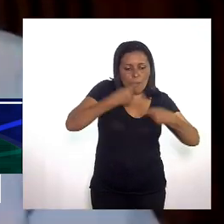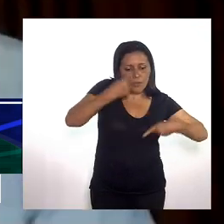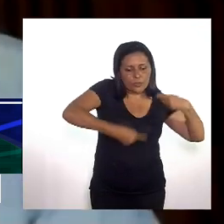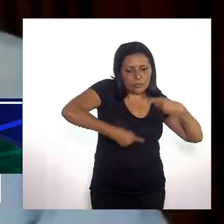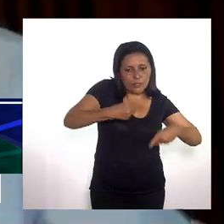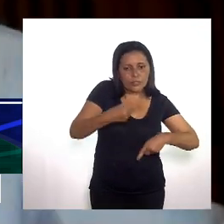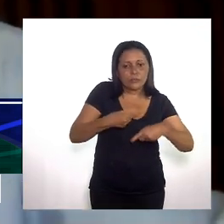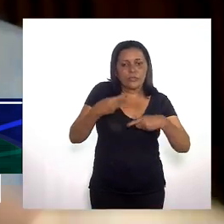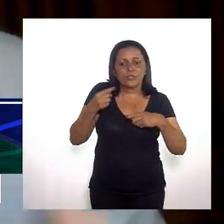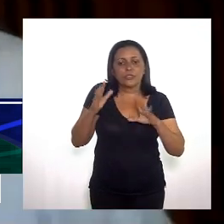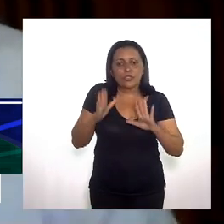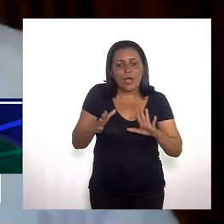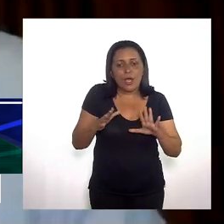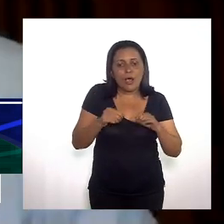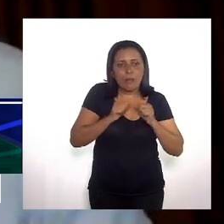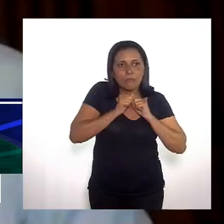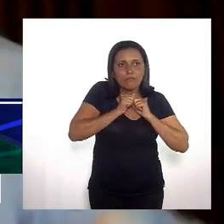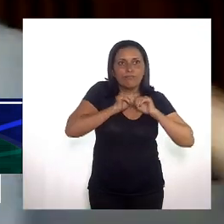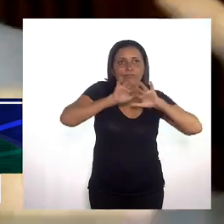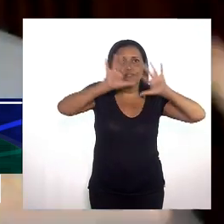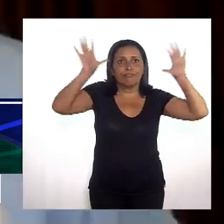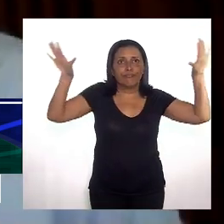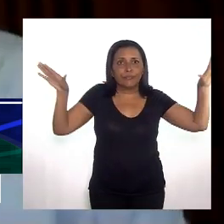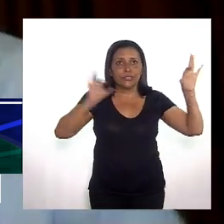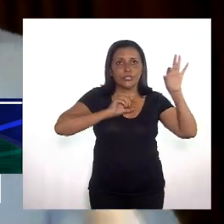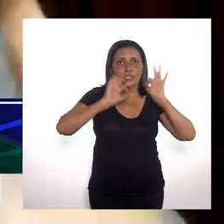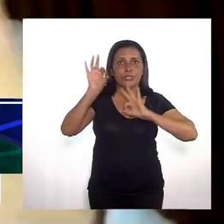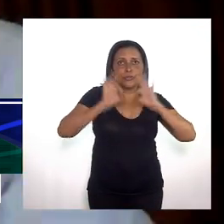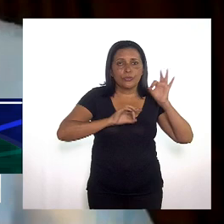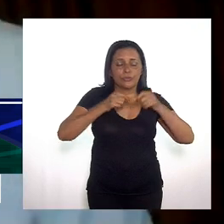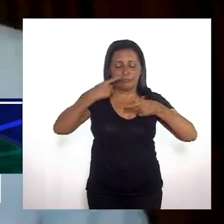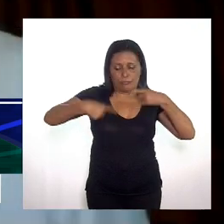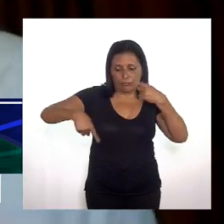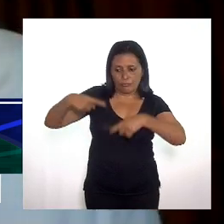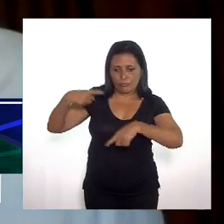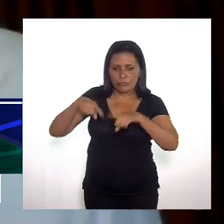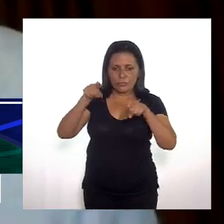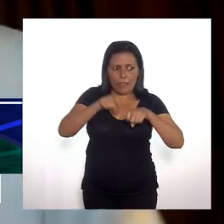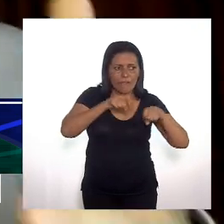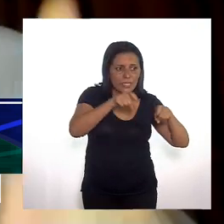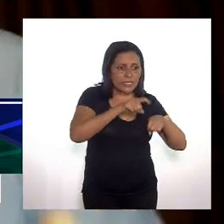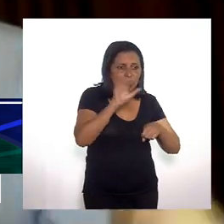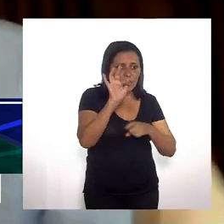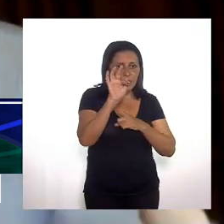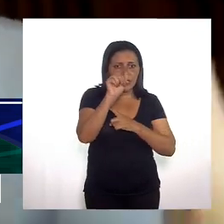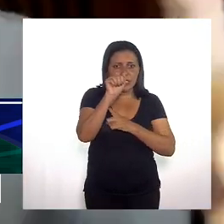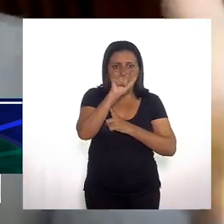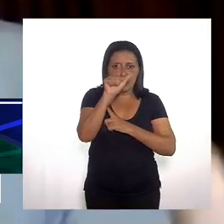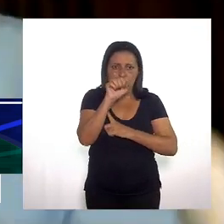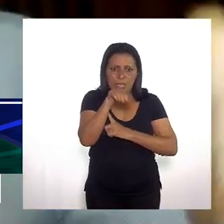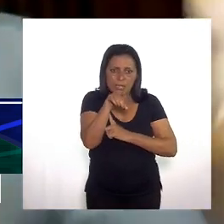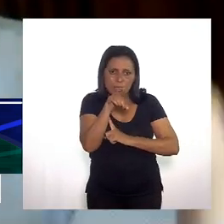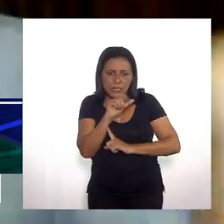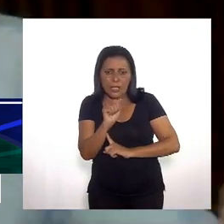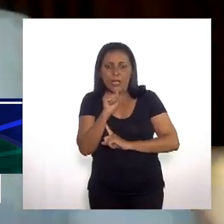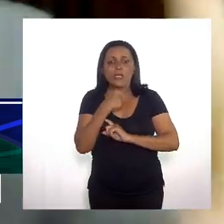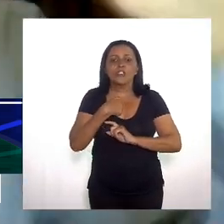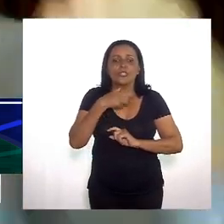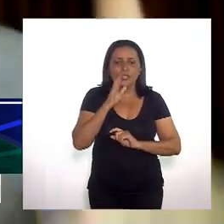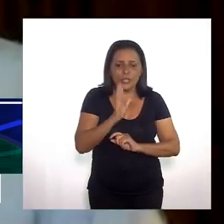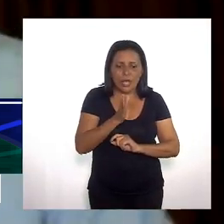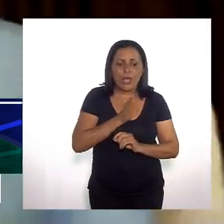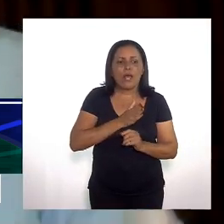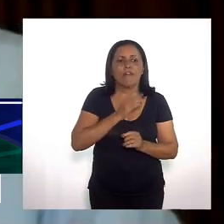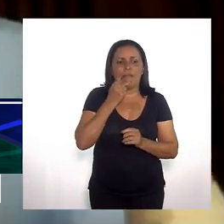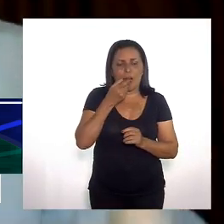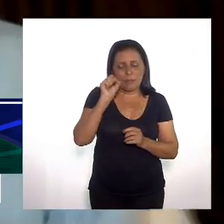à luz de um amplo diálogo e debate com a equipe da Fazenda, à luz do que propôs Vossa Excelência. Por isso que nós encaminhamos a votação, sim,